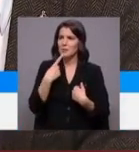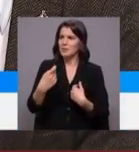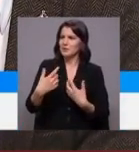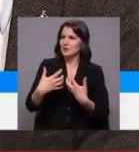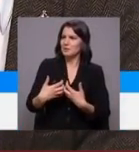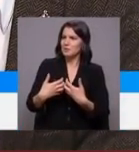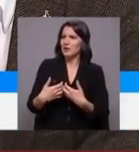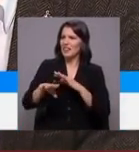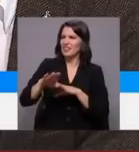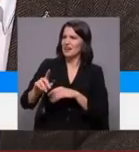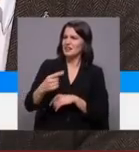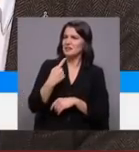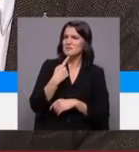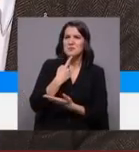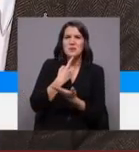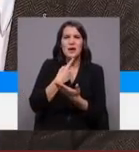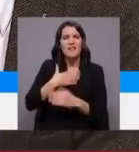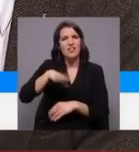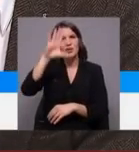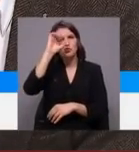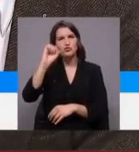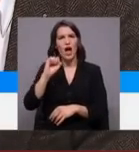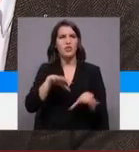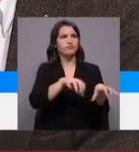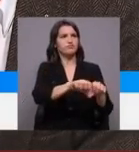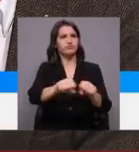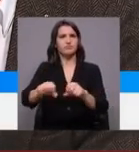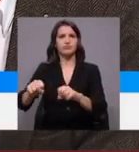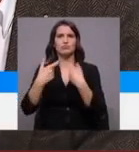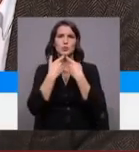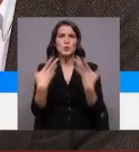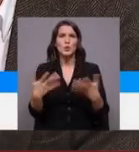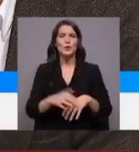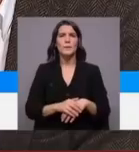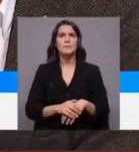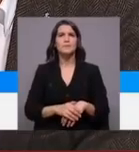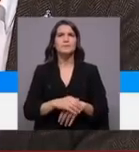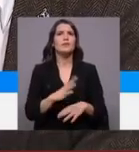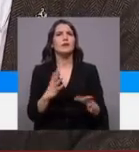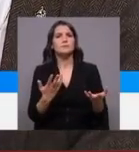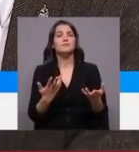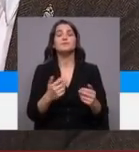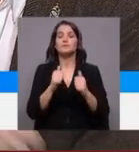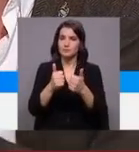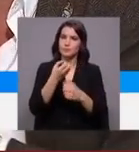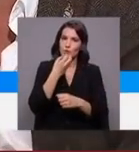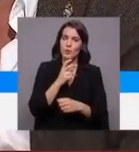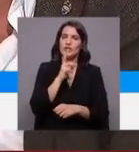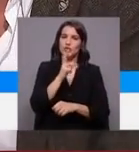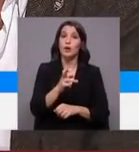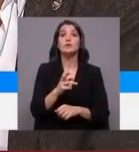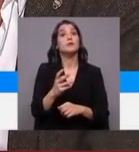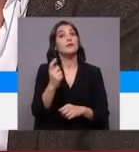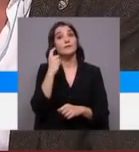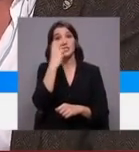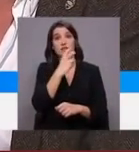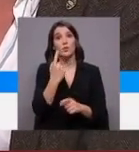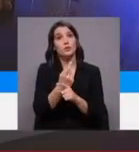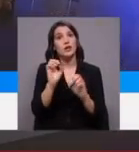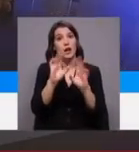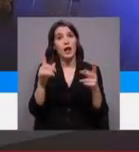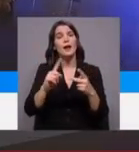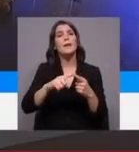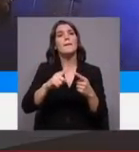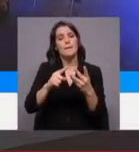rei do direito é esta acrescentar o estado né que já temos todos os tererés o presente já lá e faz parte da frente coisas concretas duas